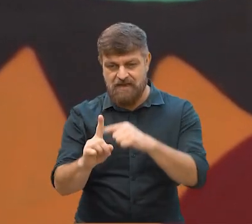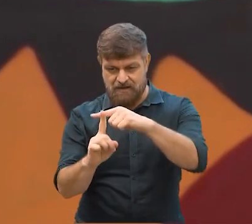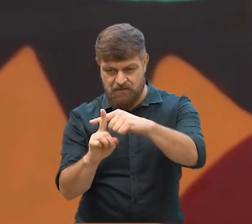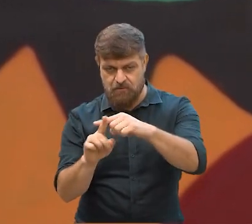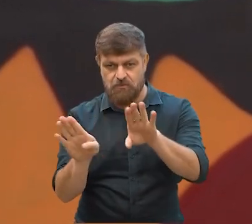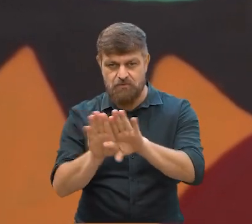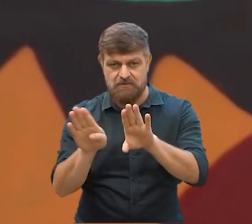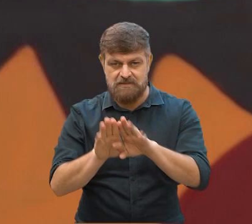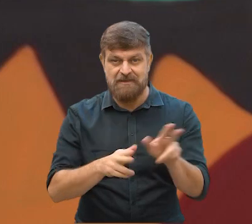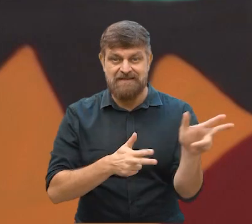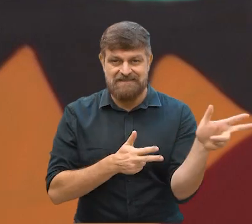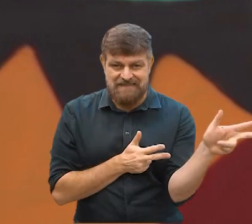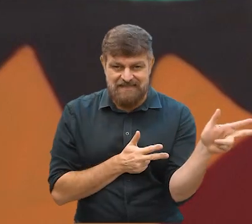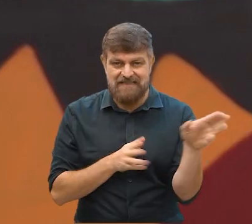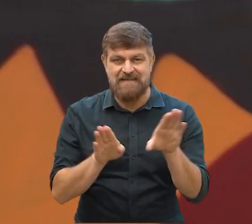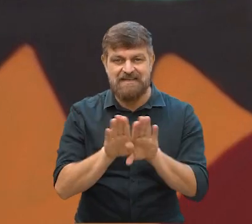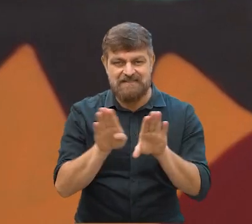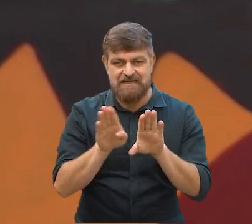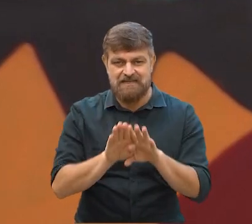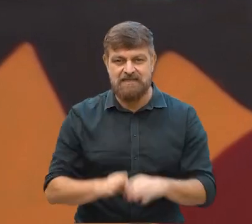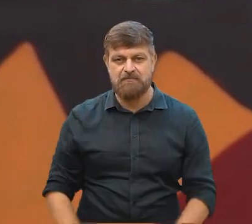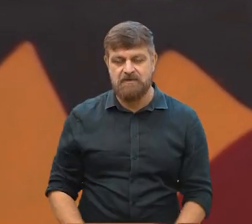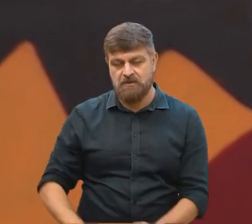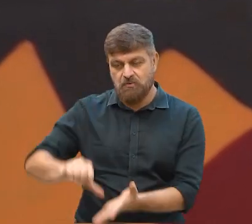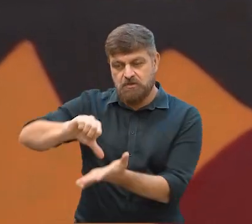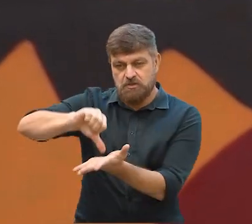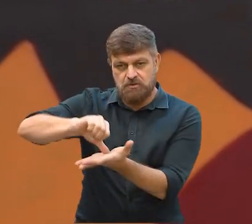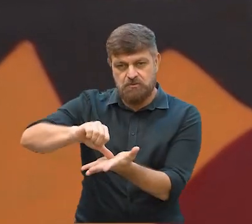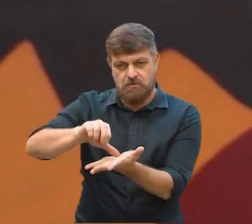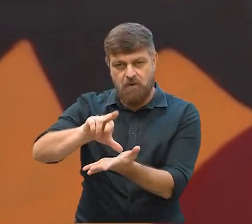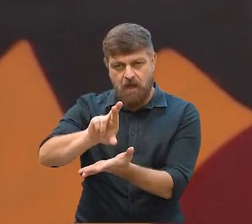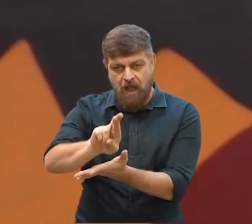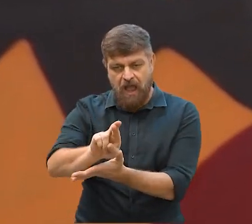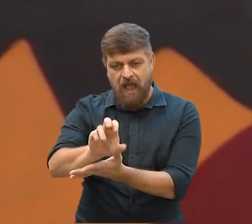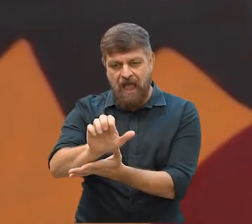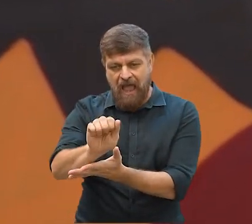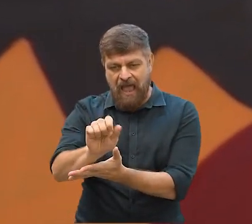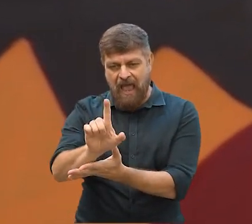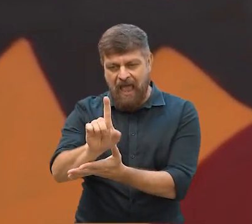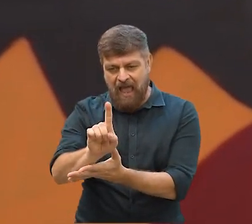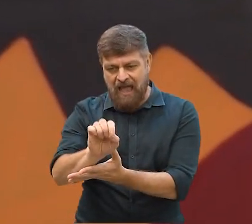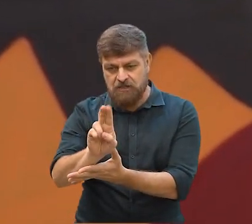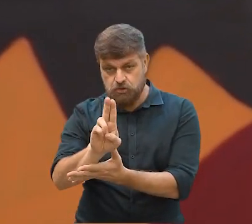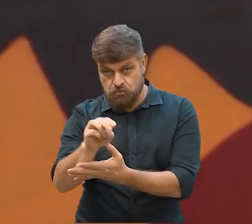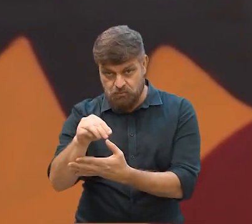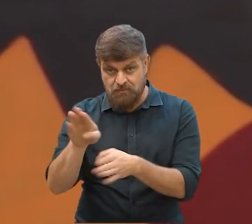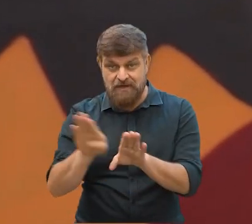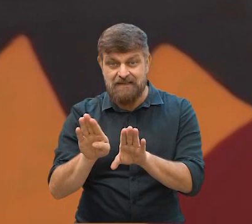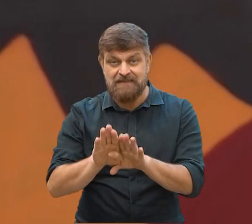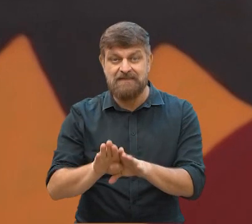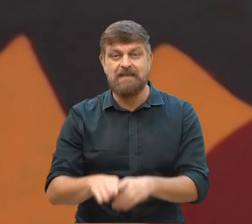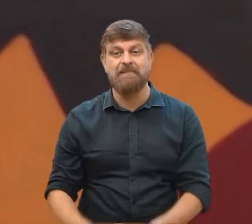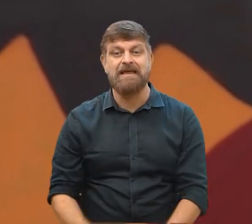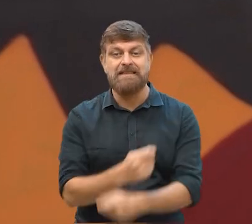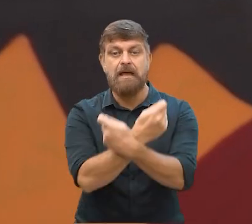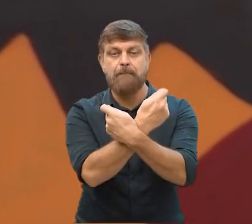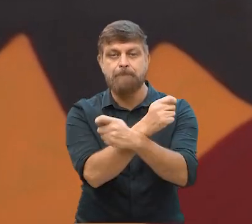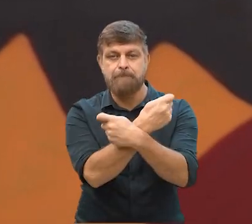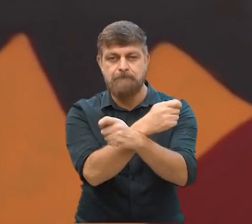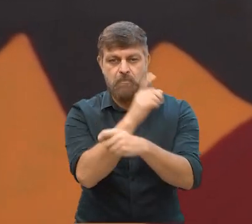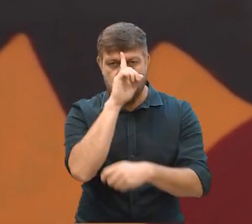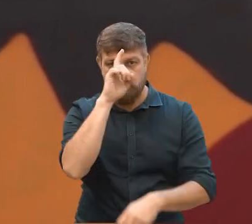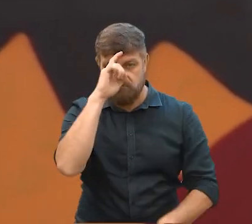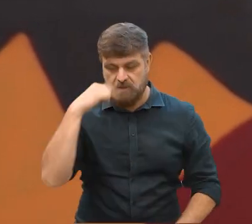no Rádio Instituto de Oncologia de Campinas. Além disso, a gente também está presente no Hospital da PUC,